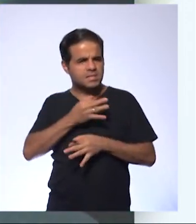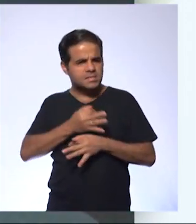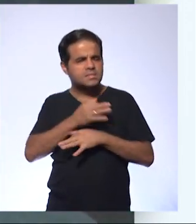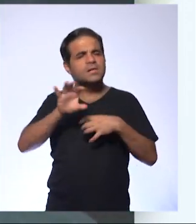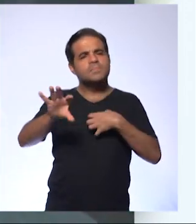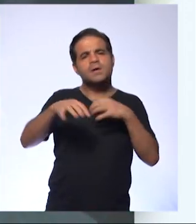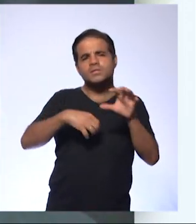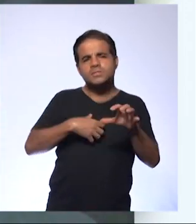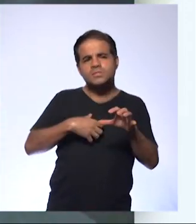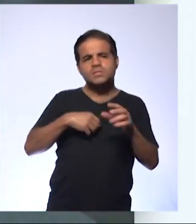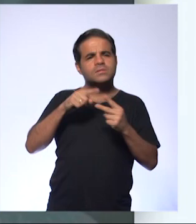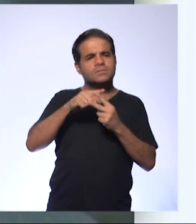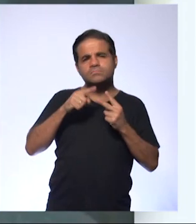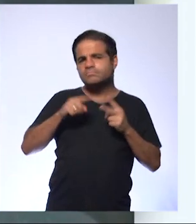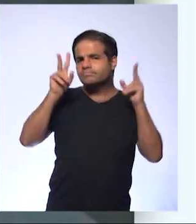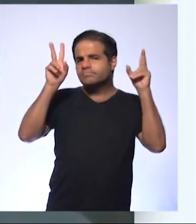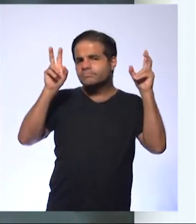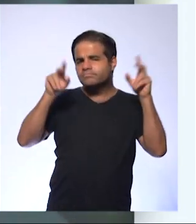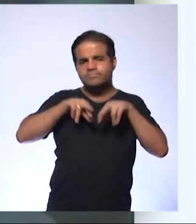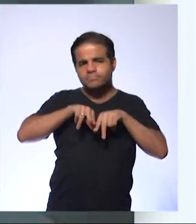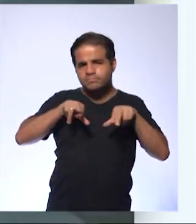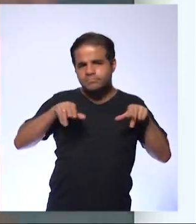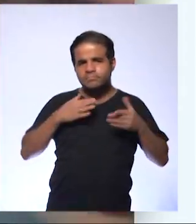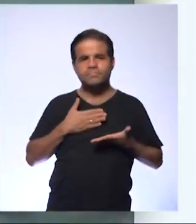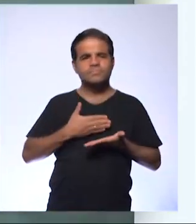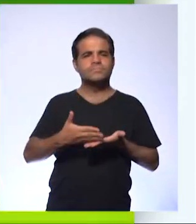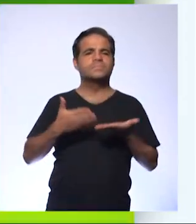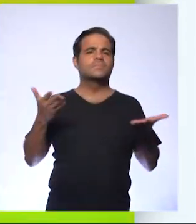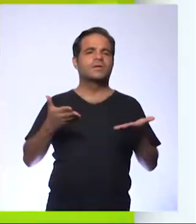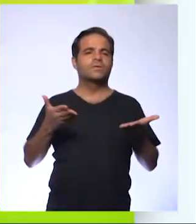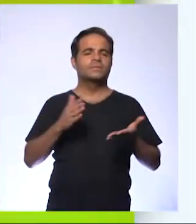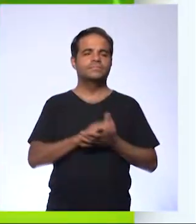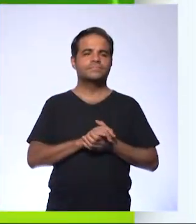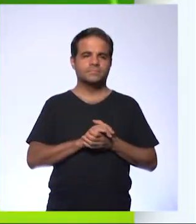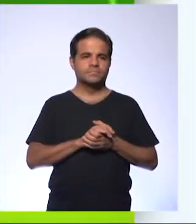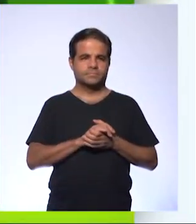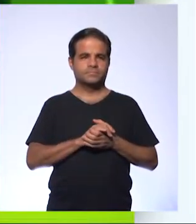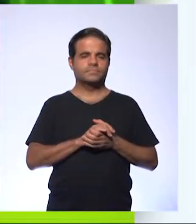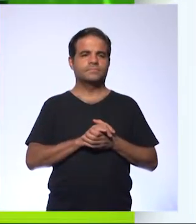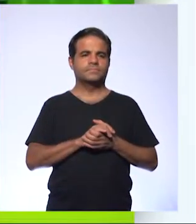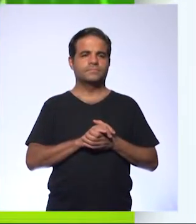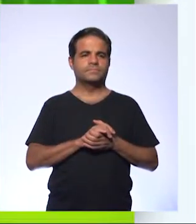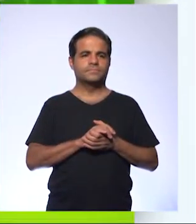empatia são os temas da universidade que está começando agora.